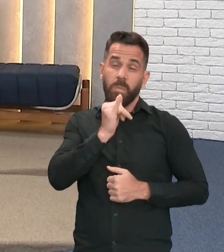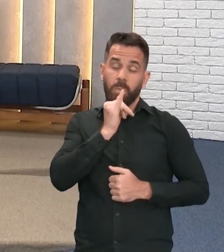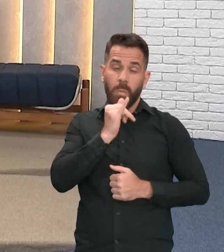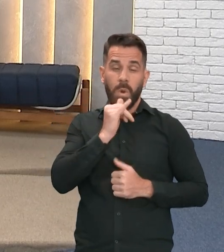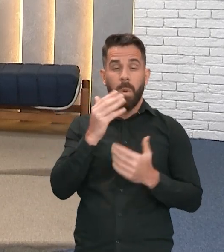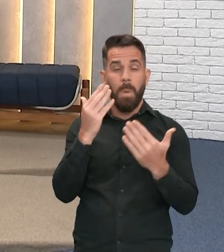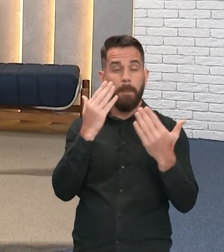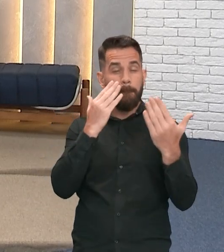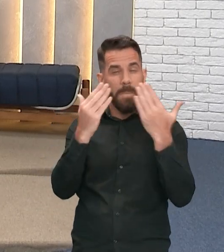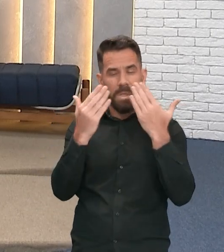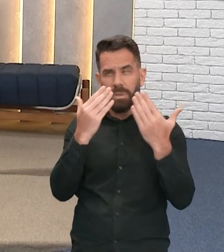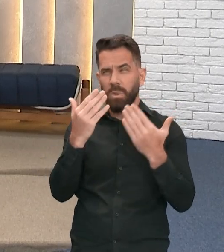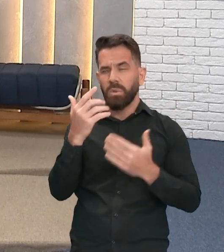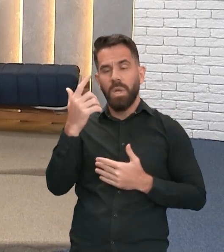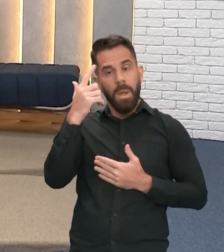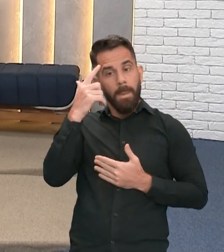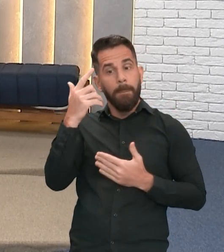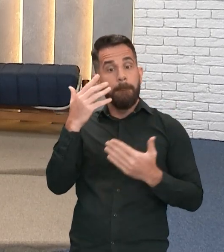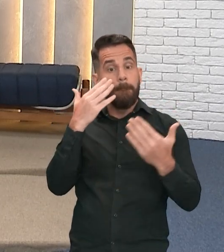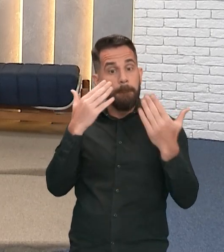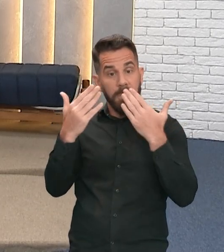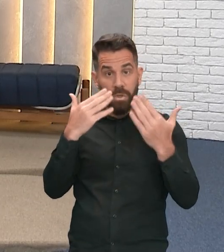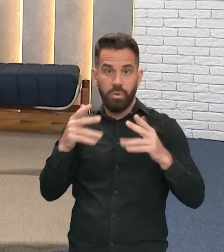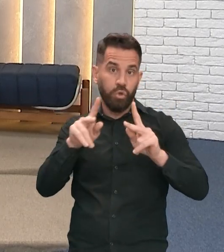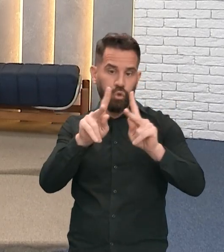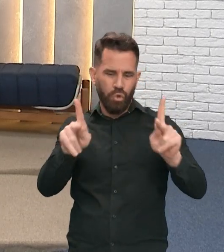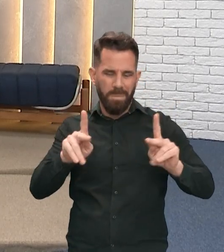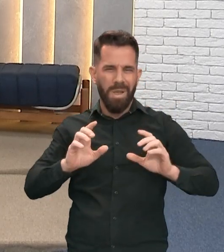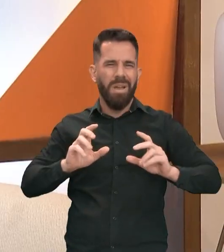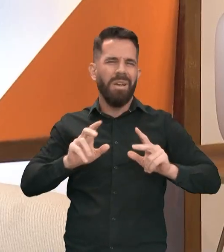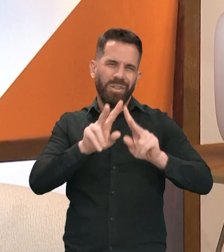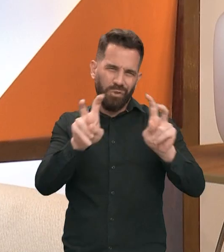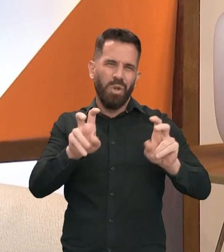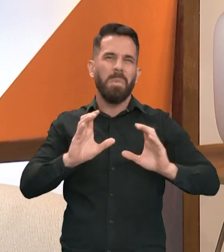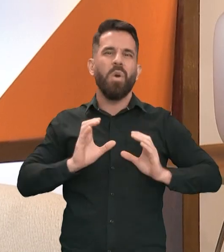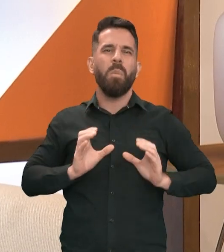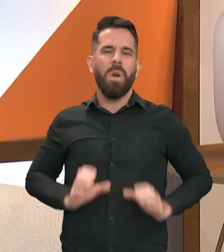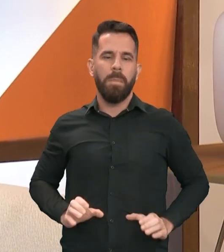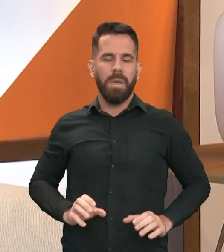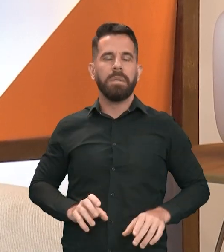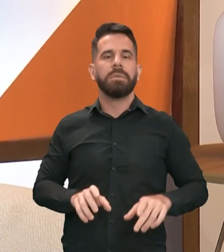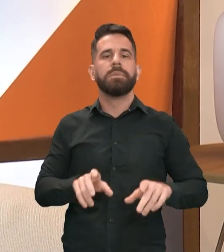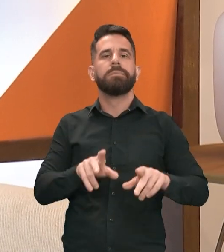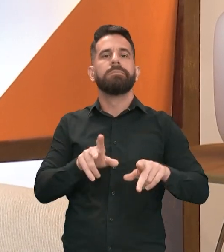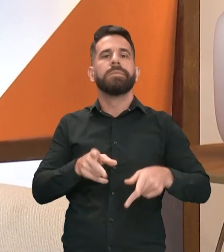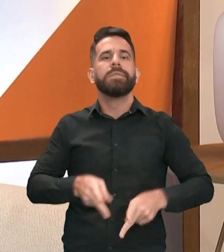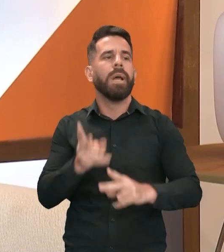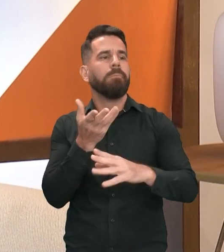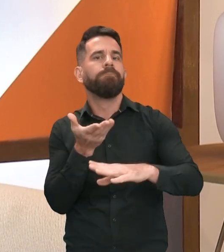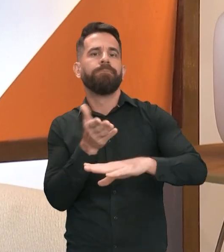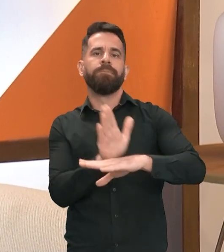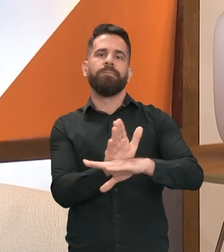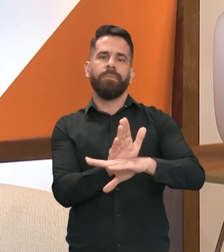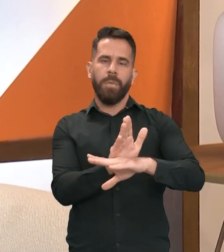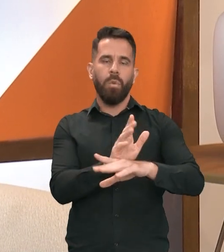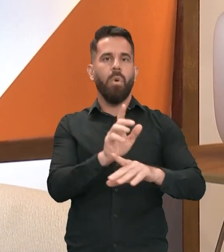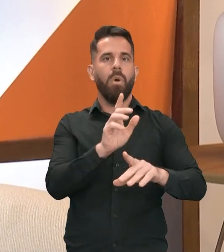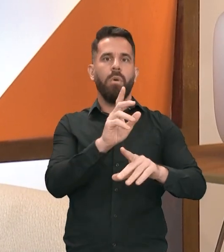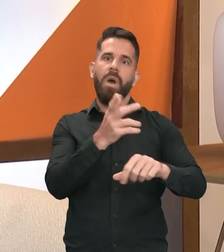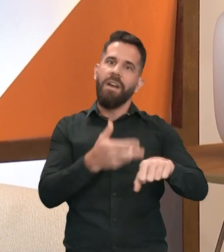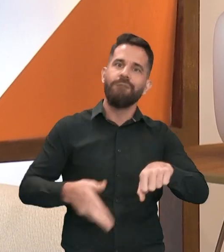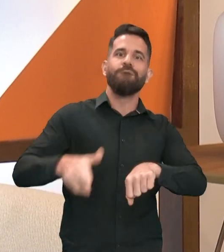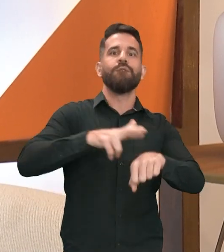Senhora, Deus. Na psicologia comportamental, por exemplo, a gente fala de reforço positivo, que é algo que a pessoa se sente feliz por ter